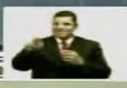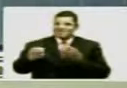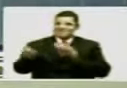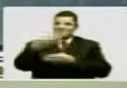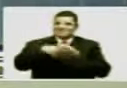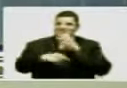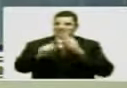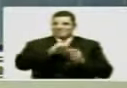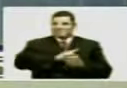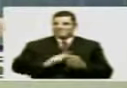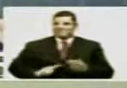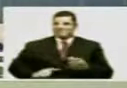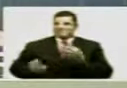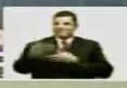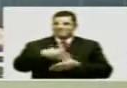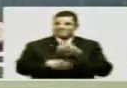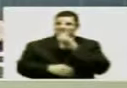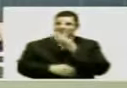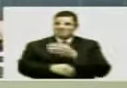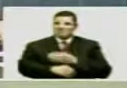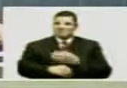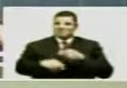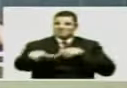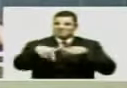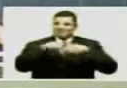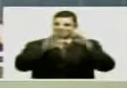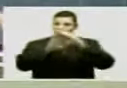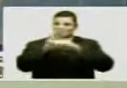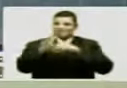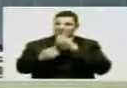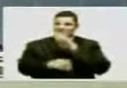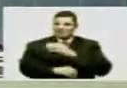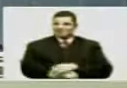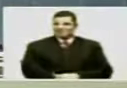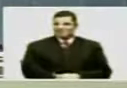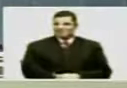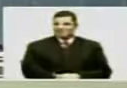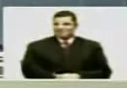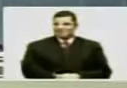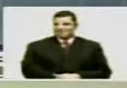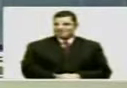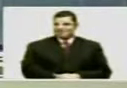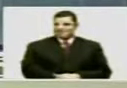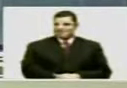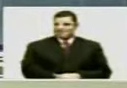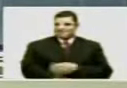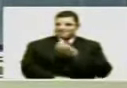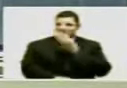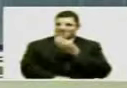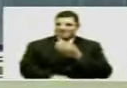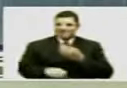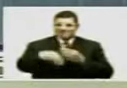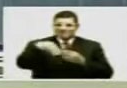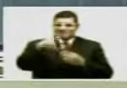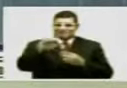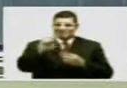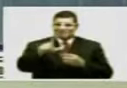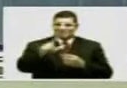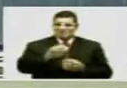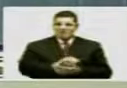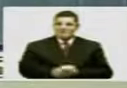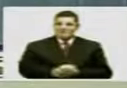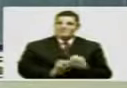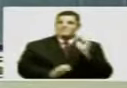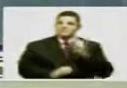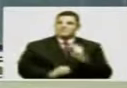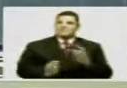1,4 bilhão que o governo tenta captar através de empréstimos, mas dívida também de um modal